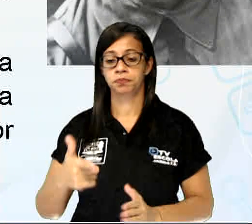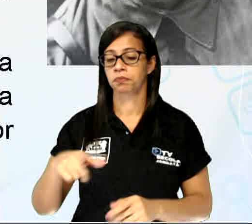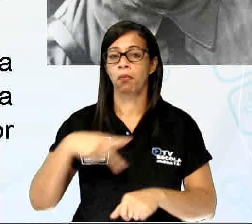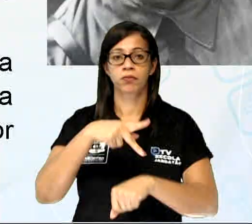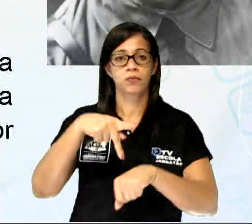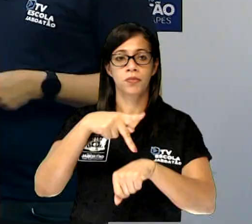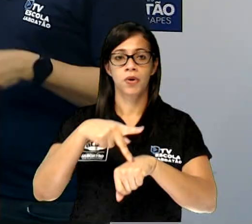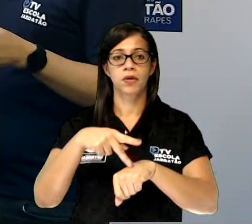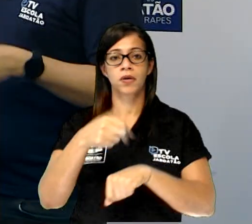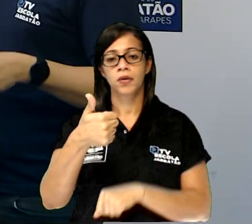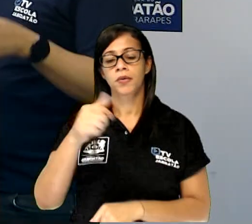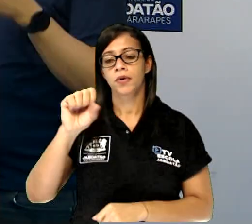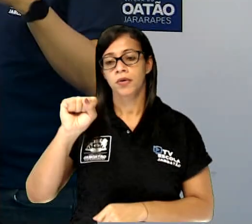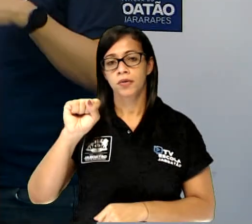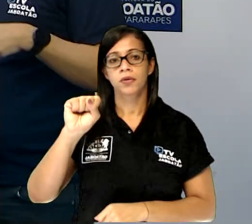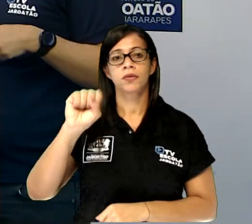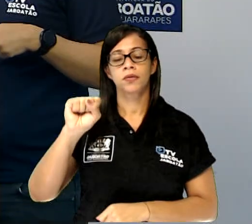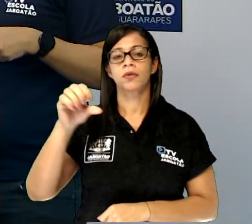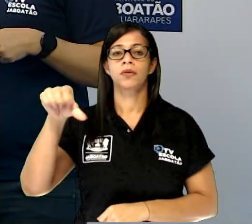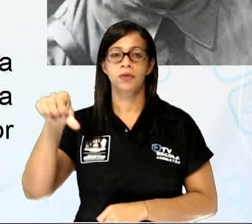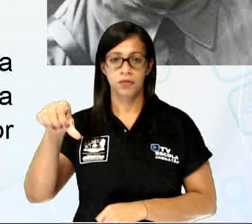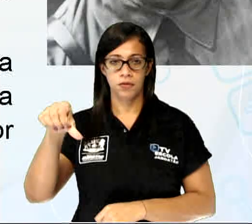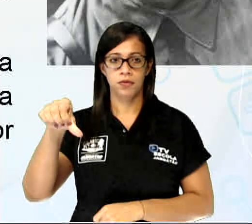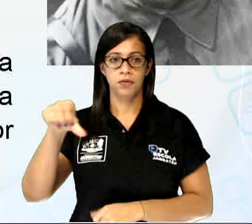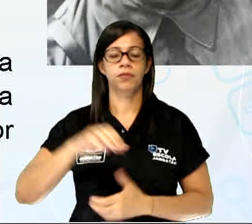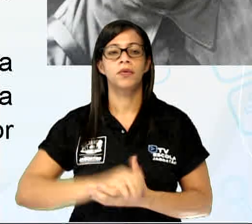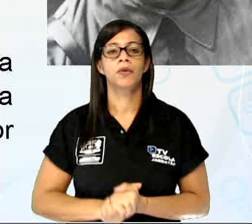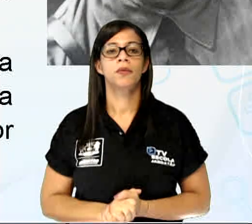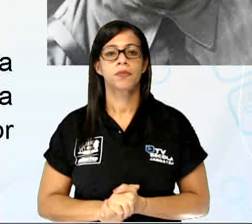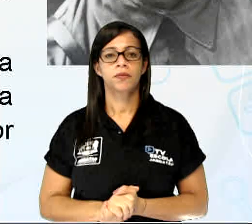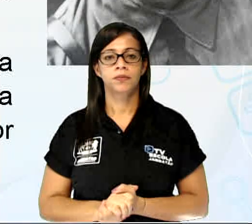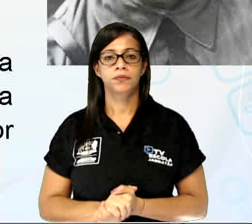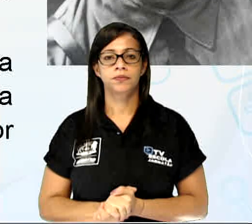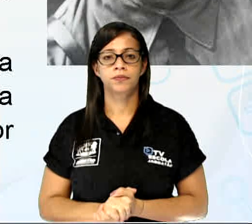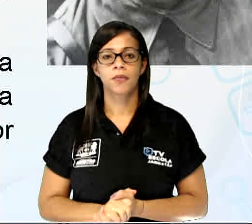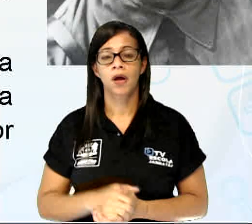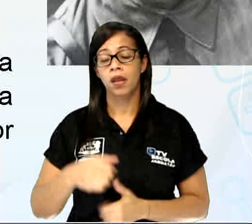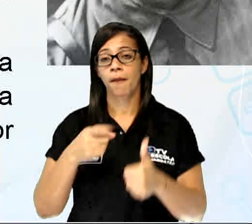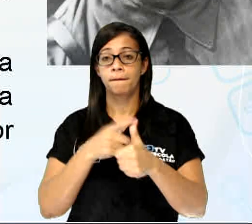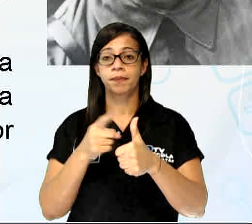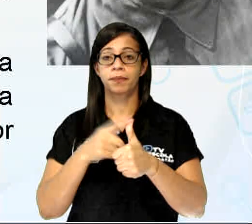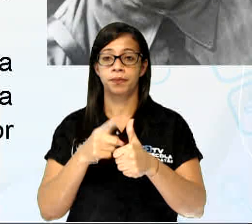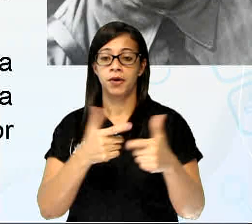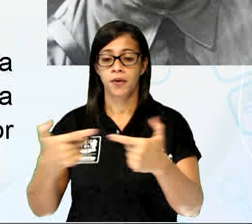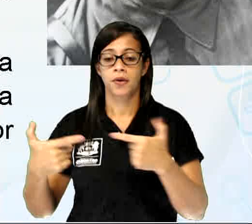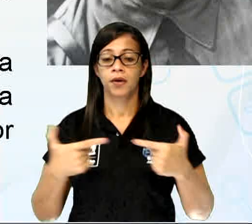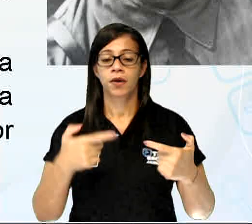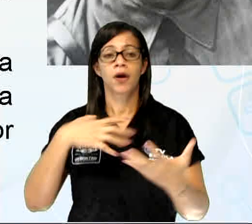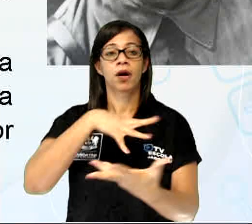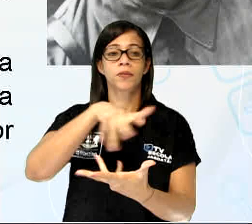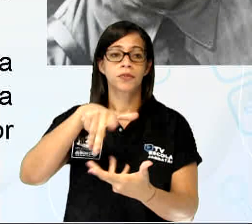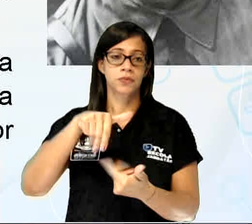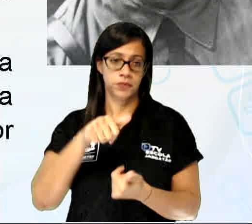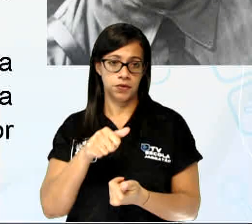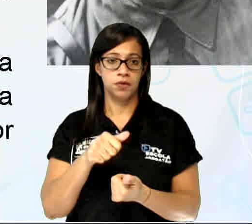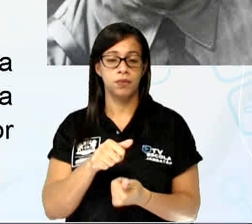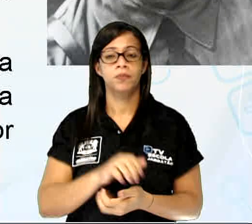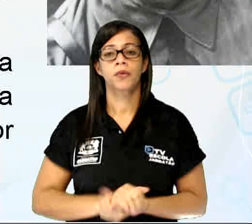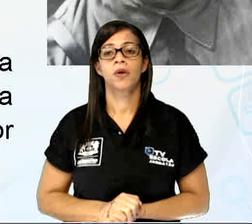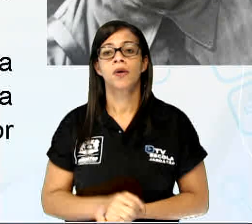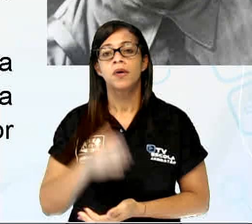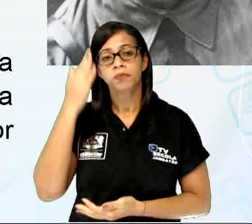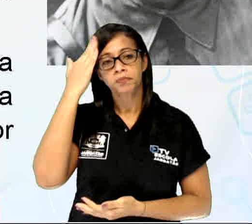1917. Quando soube da rendição alemã lá da Primeira Guerra Mundial, em 1918, ficou revoltado